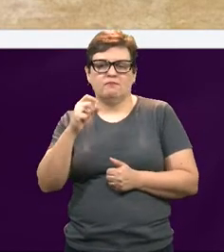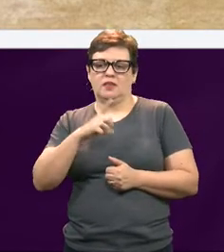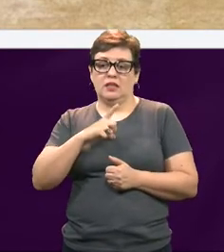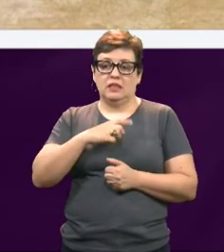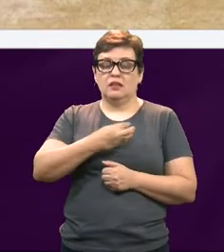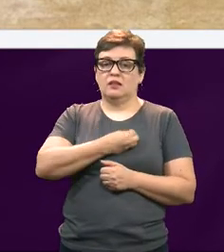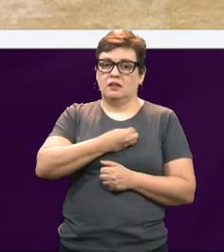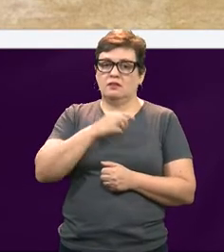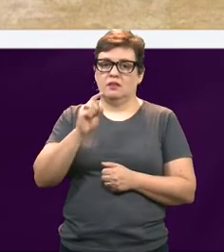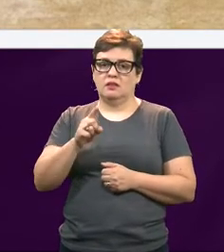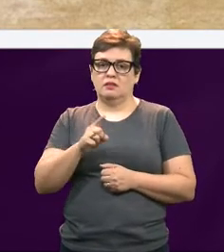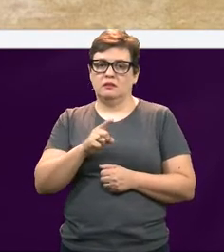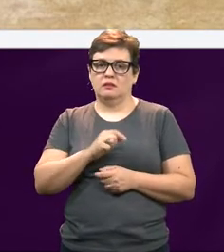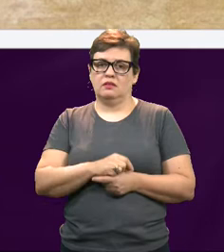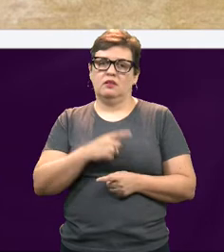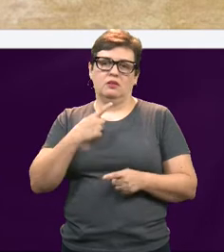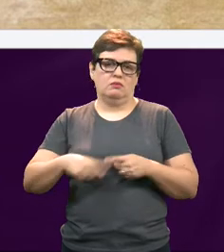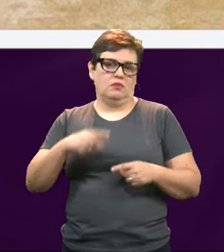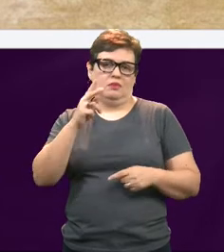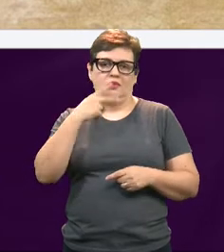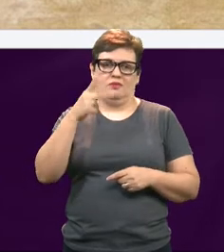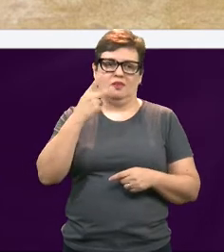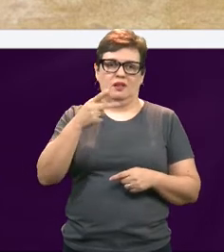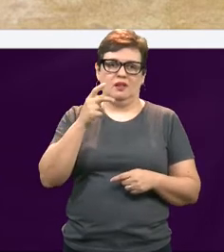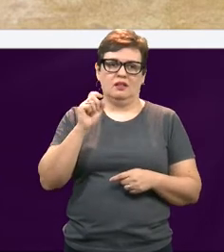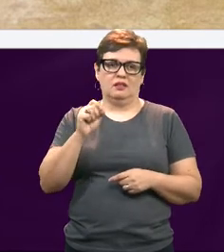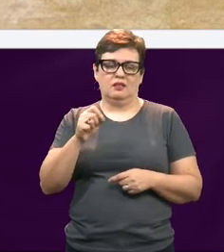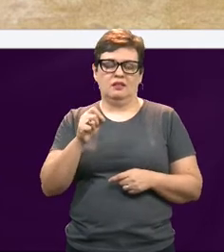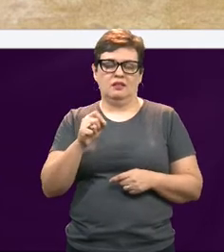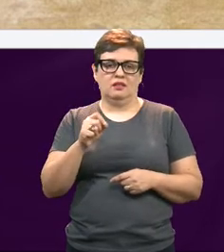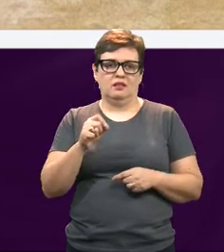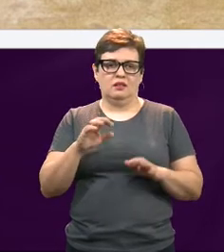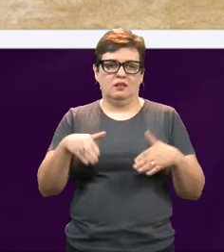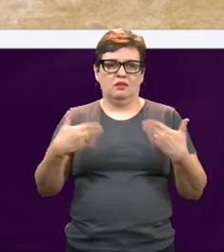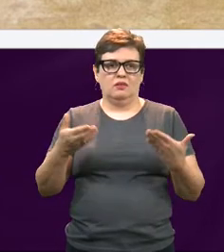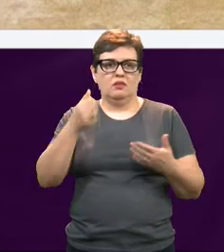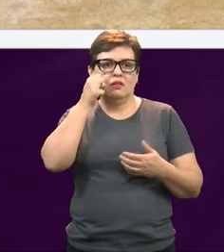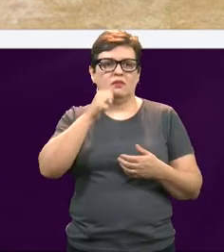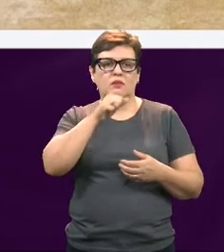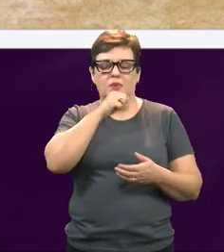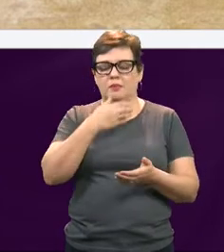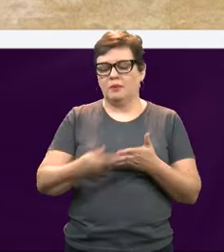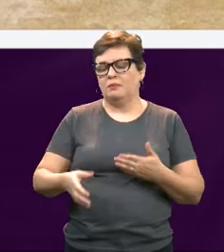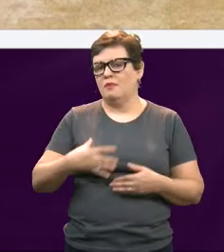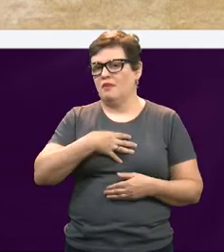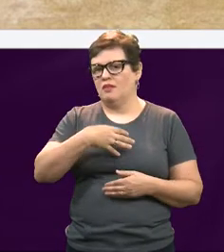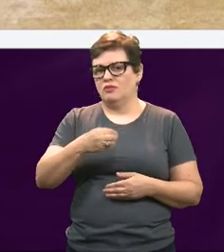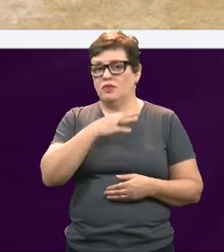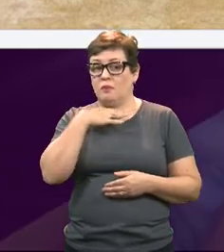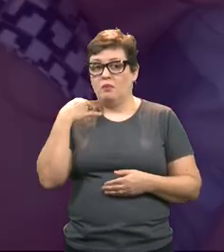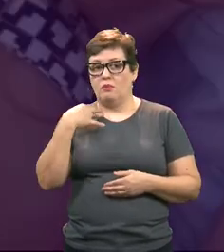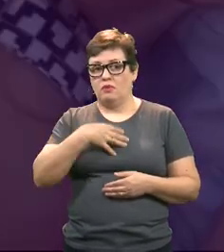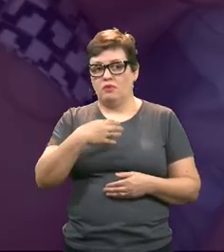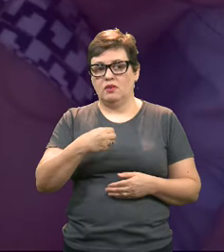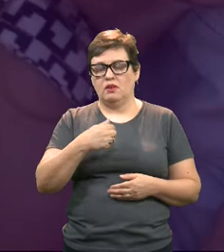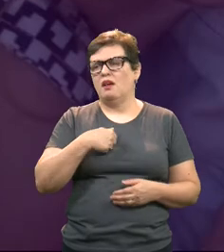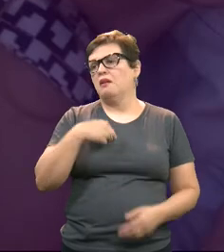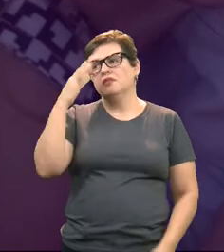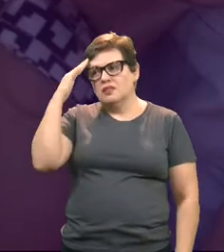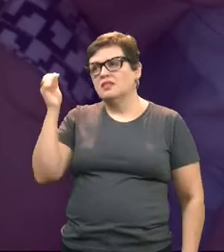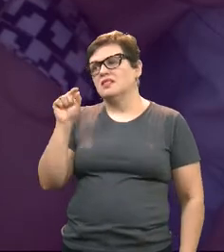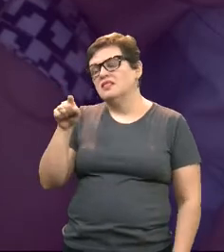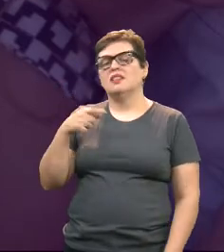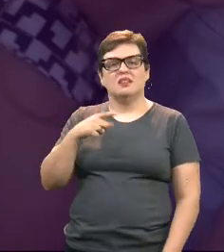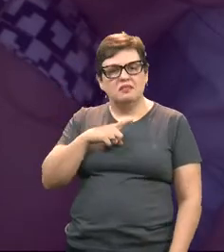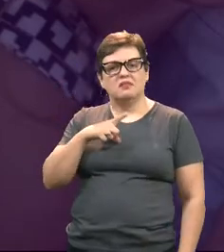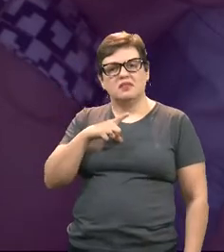Não podemos ser hipócritas de dizer que quando uma mãe perde um filho, eu não consigo falar para ela, olha, eu sei o que você está